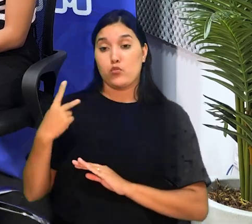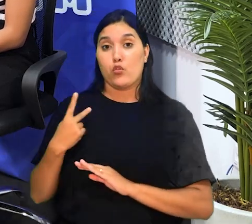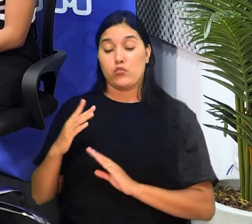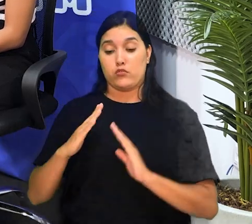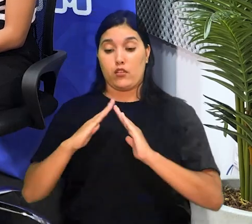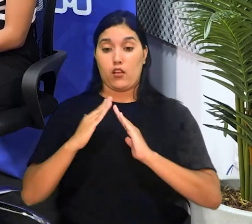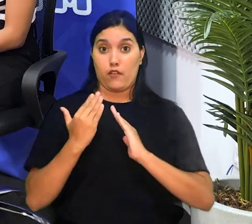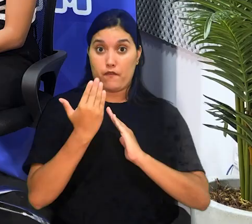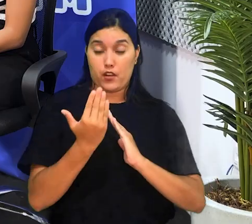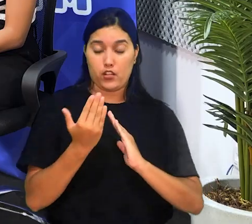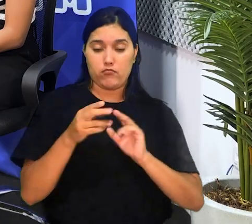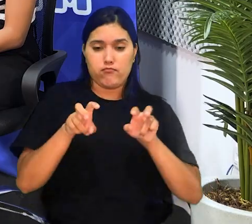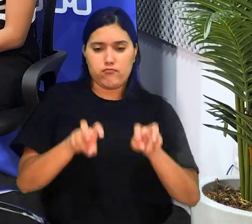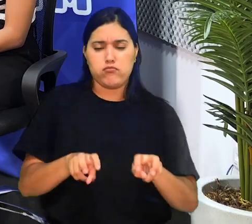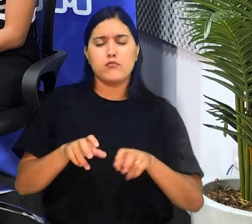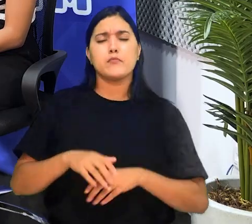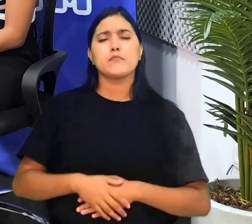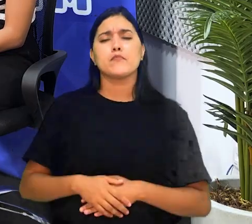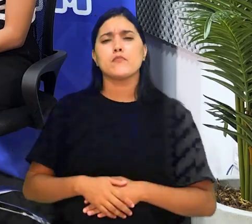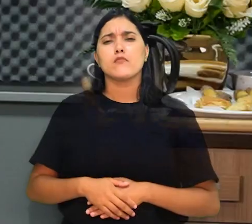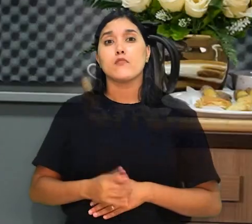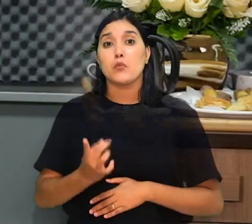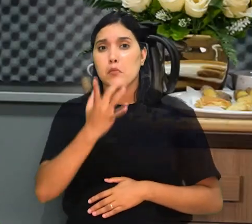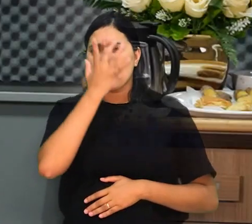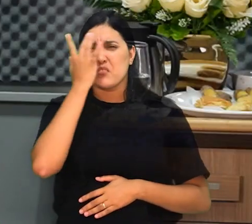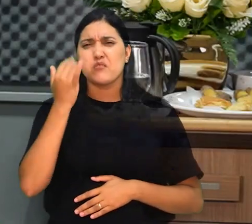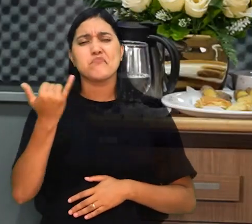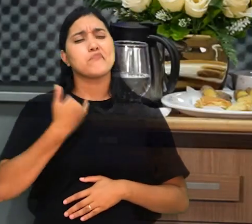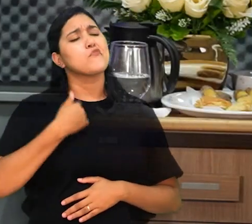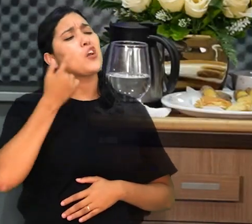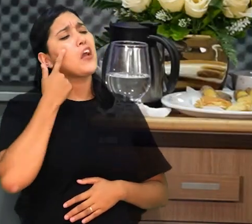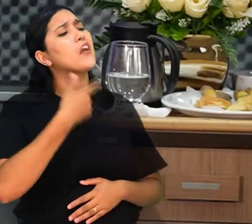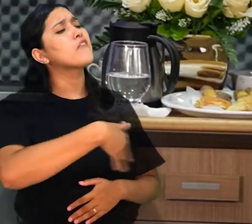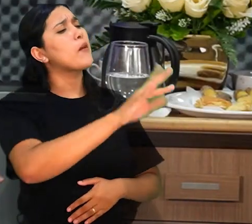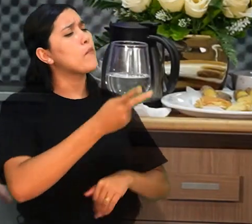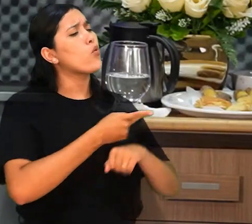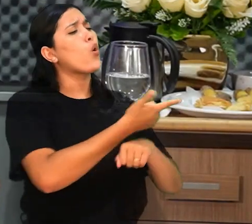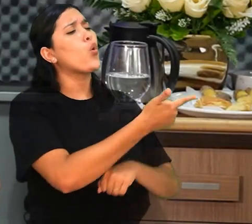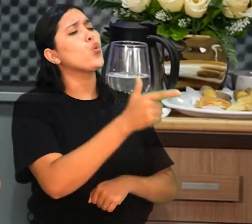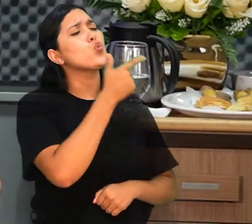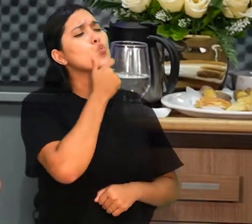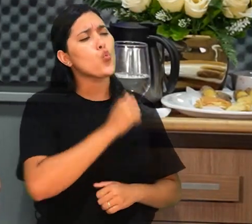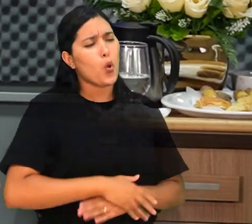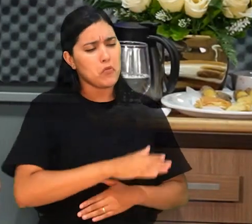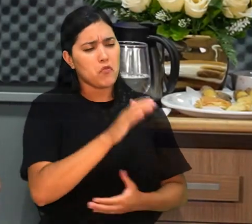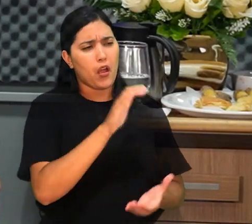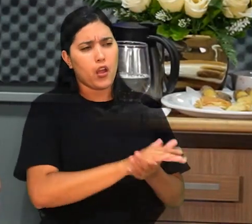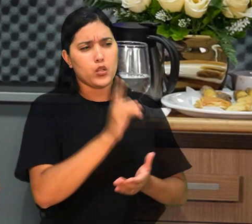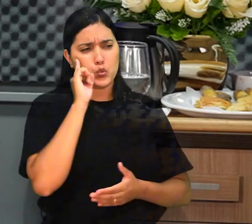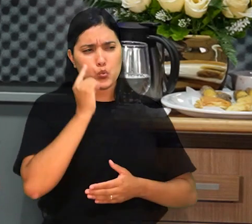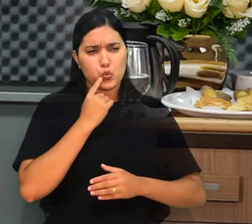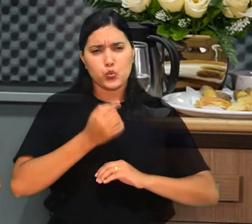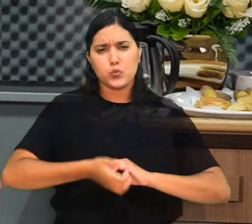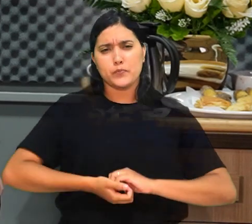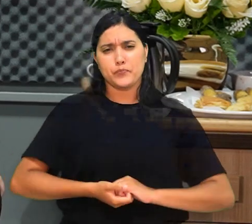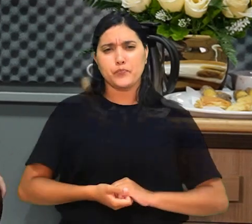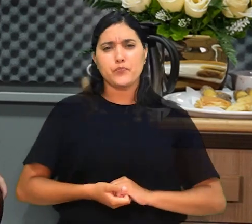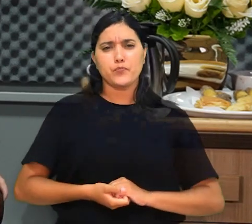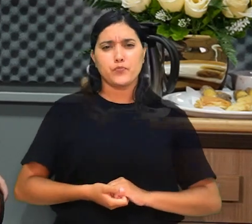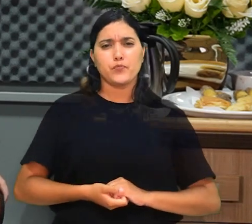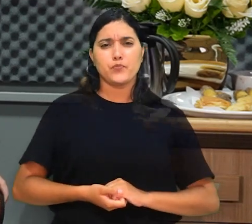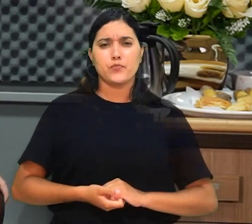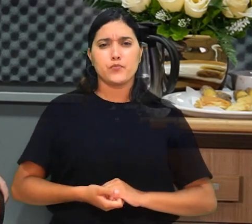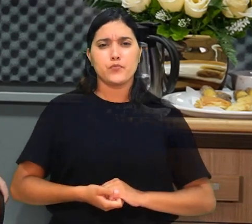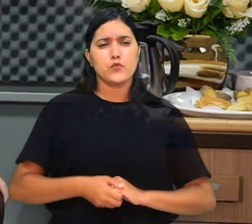mas a sociedade tirava tanto isso dele. Eu lembro uma vez que a gente estava em frente de casa, aí passou uma moça e disse assim mesmo: ei, Vânia,